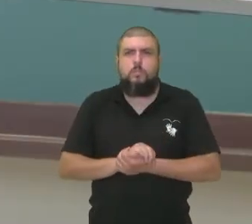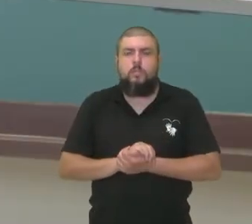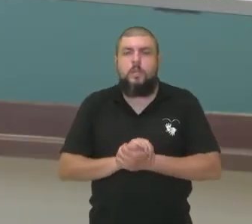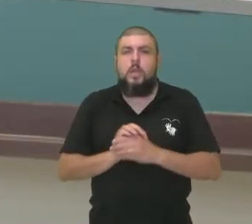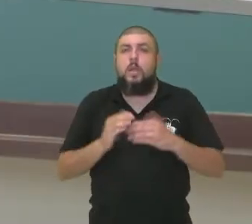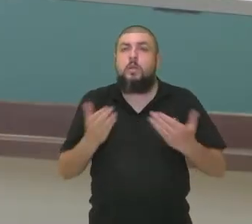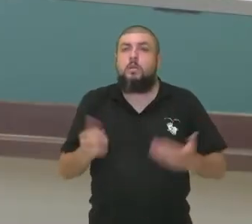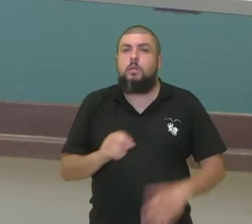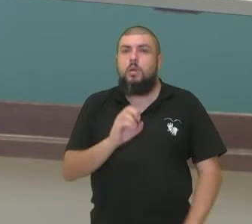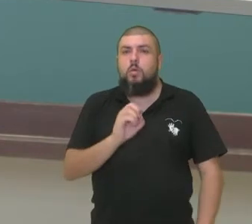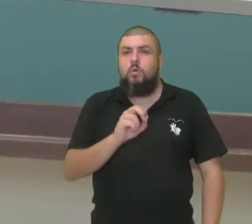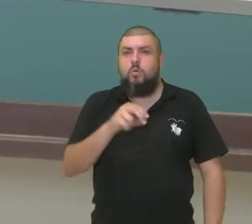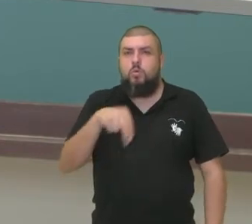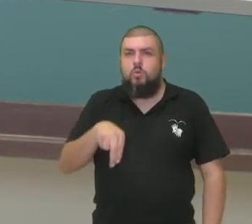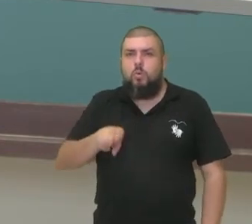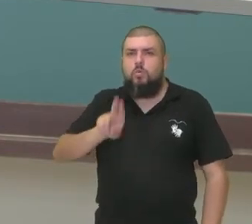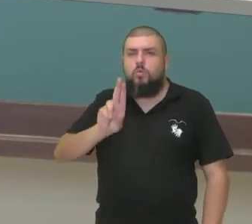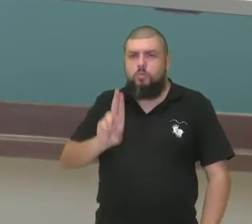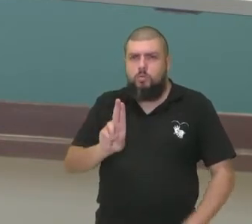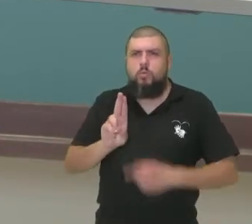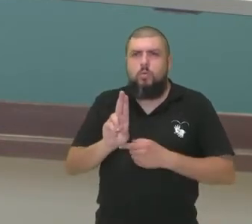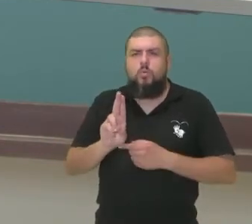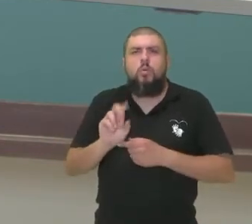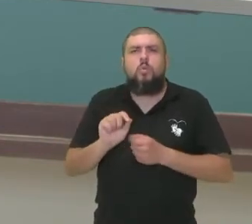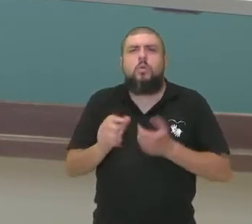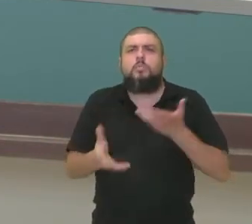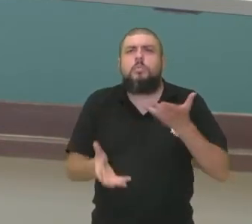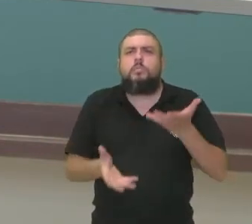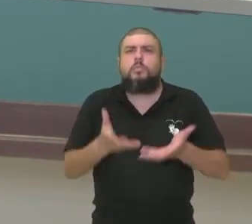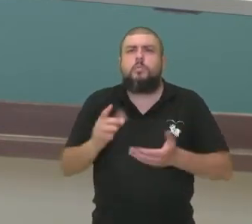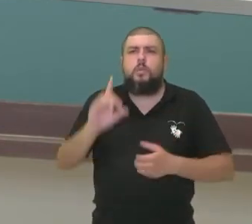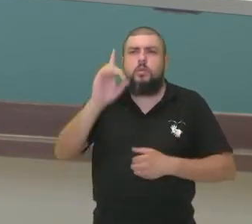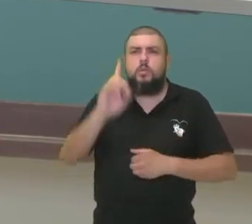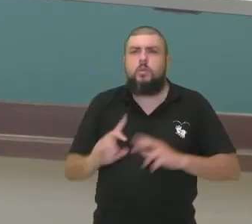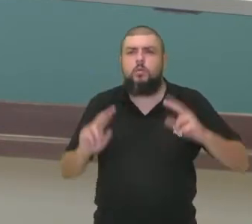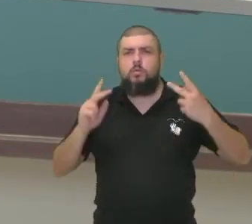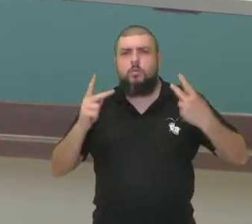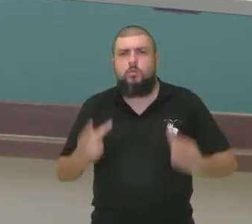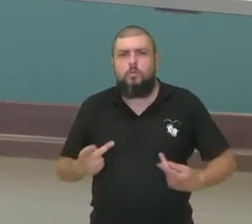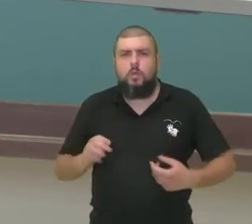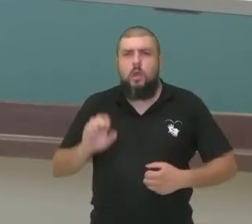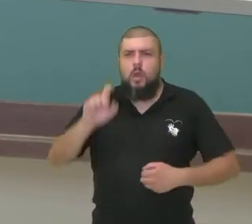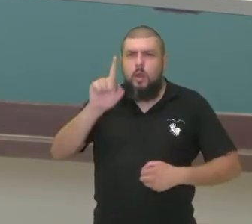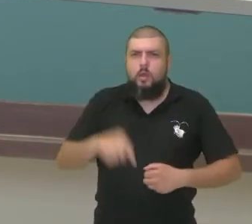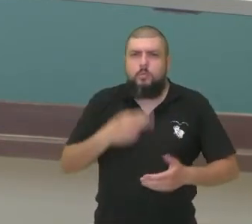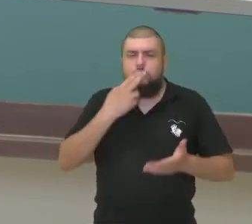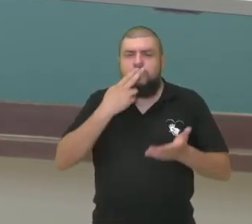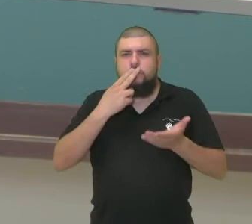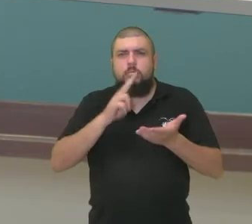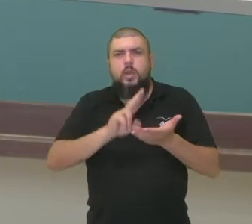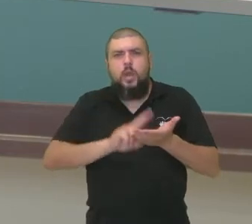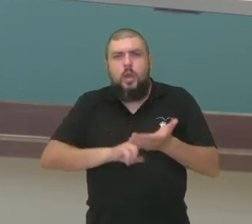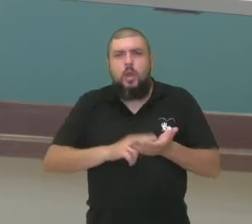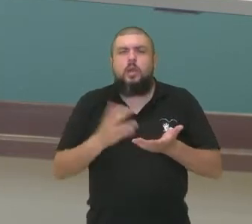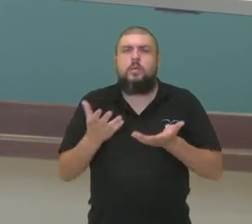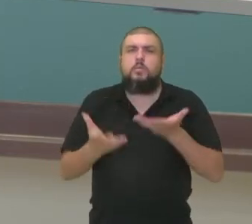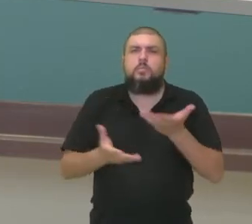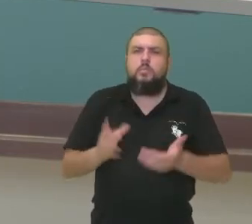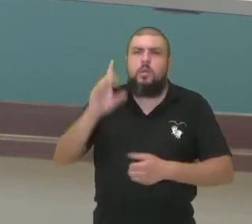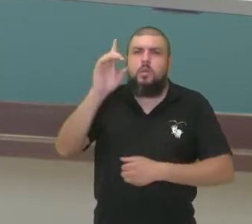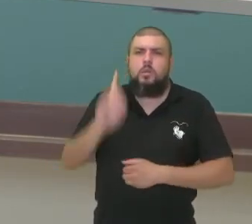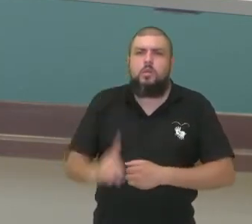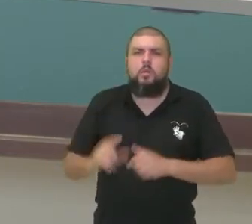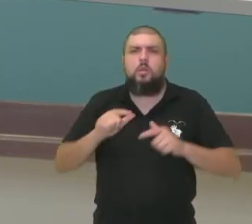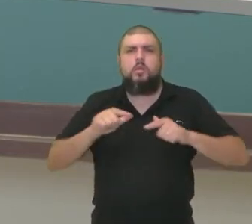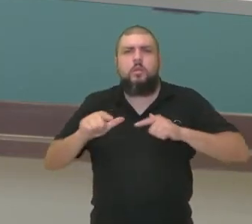vem promovendo os direitos humanos. Direitos humanos é uma carta de dignidade humana, direito à vida, direito ao trabalho, direito à